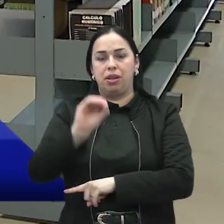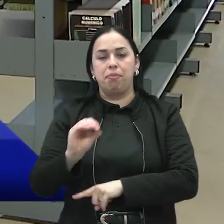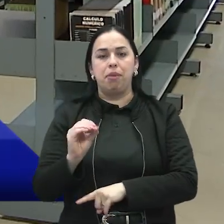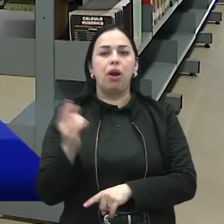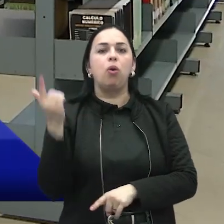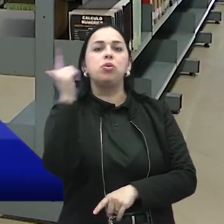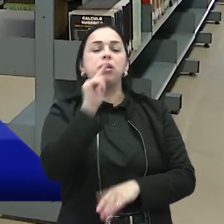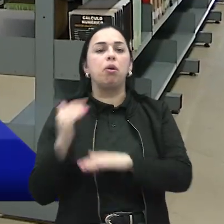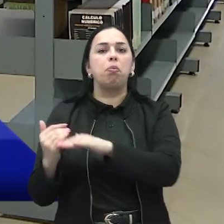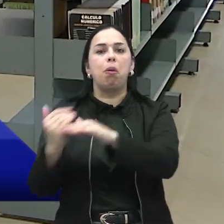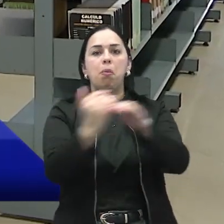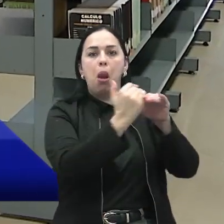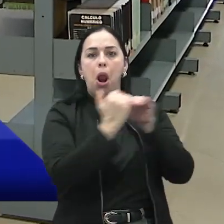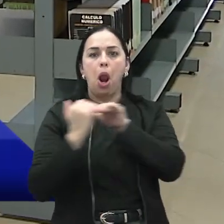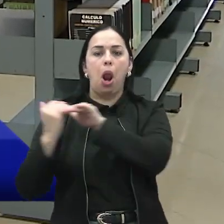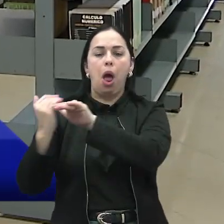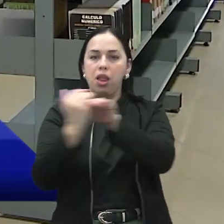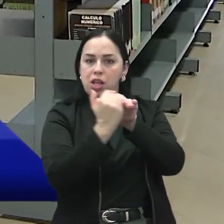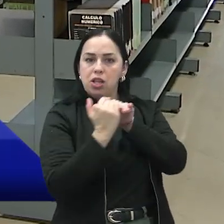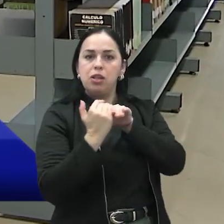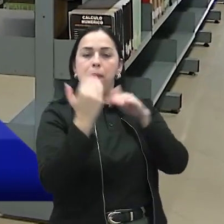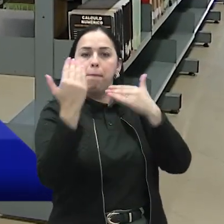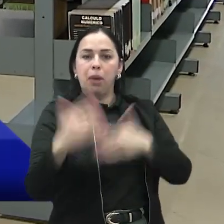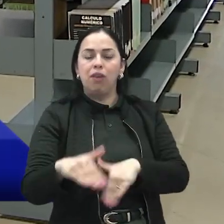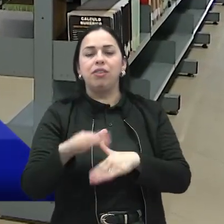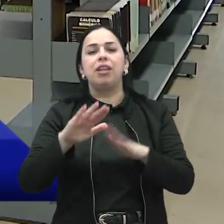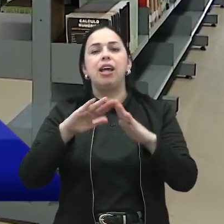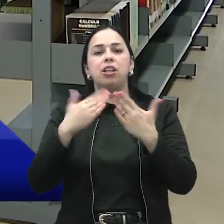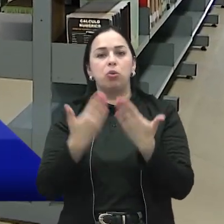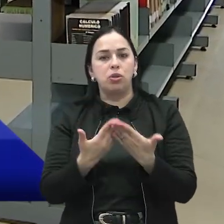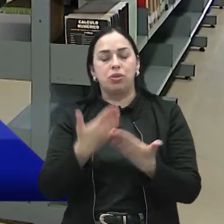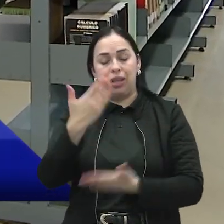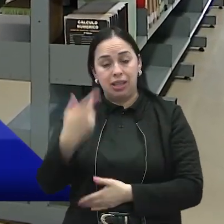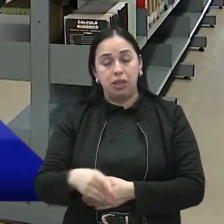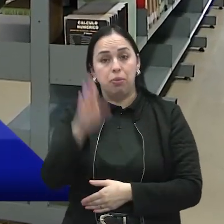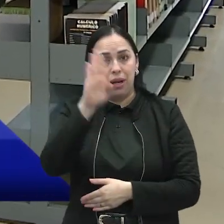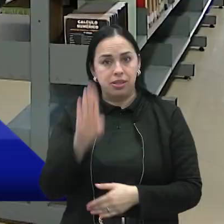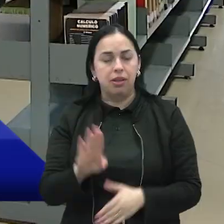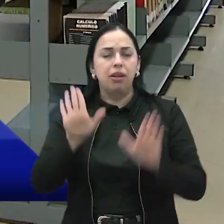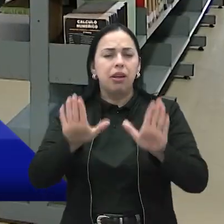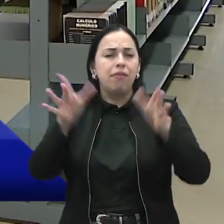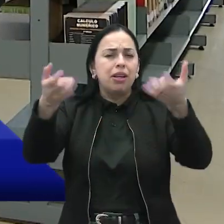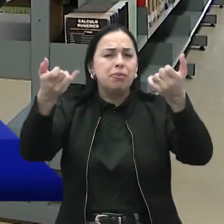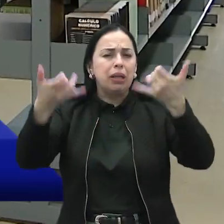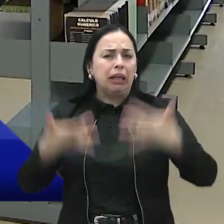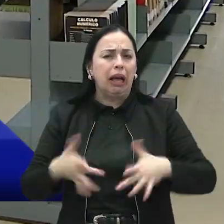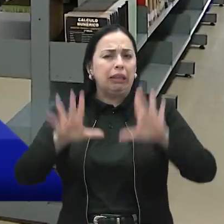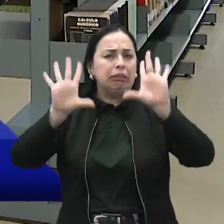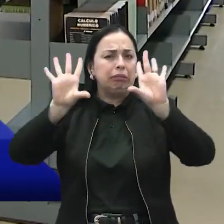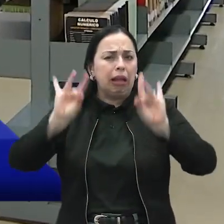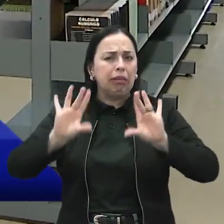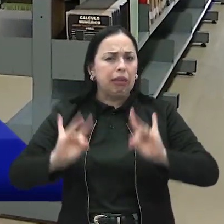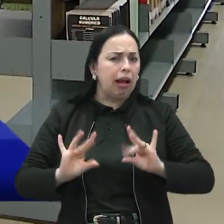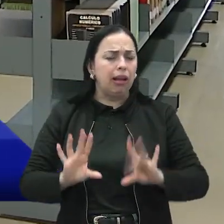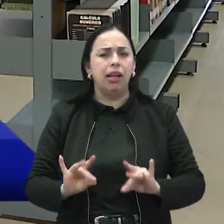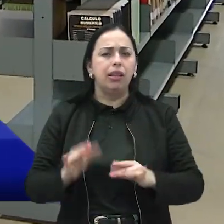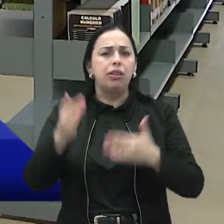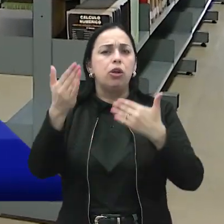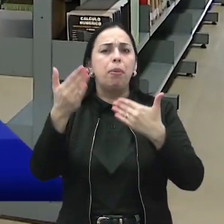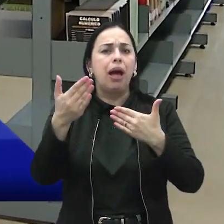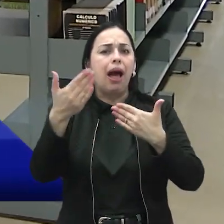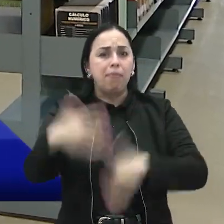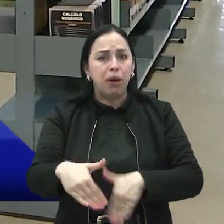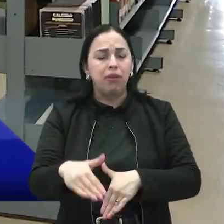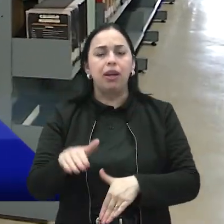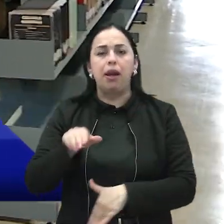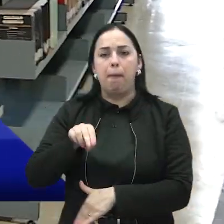qualificar e padronizar os processos seletivos de professores aqui da educação básica do nosso país. Quem vai explicar um pouquinho melhor para a gente sobre como funciona essa prova